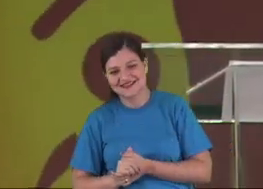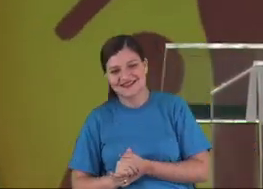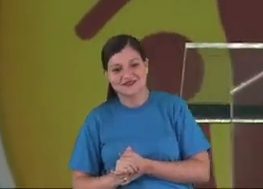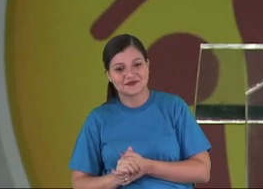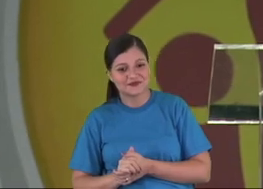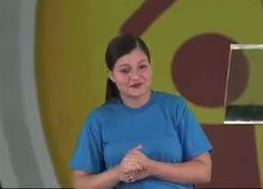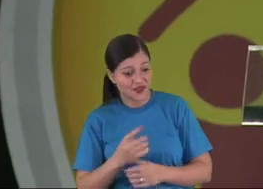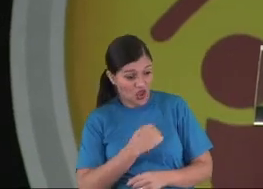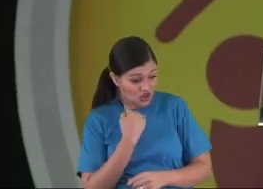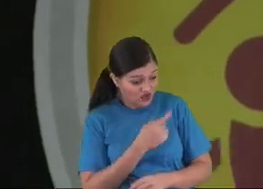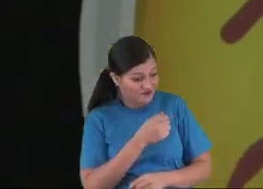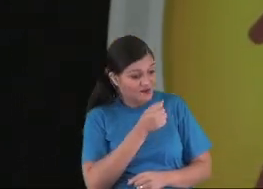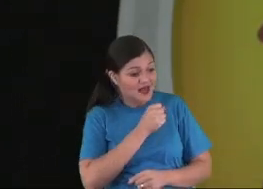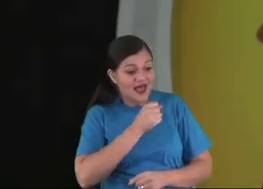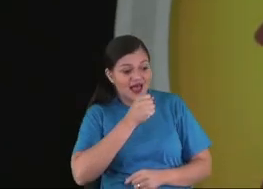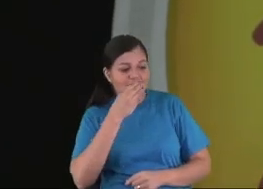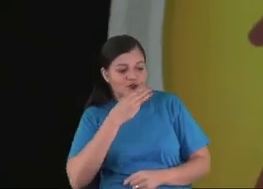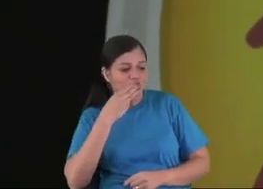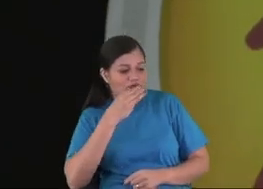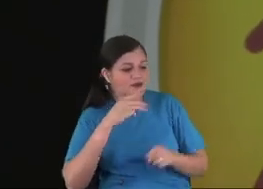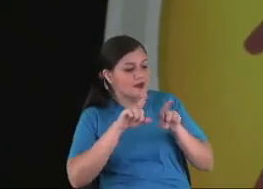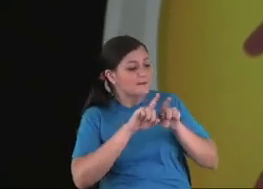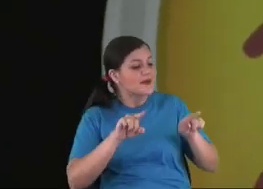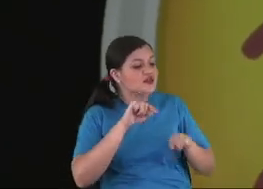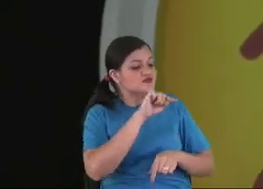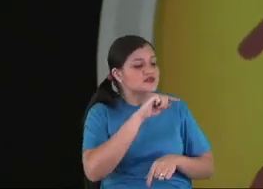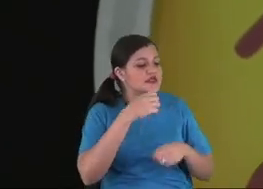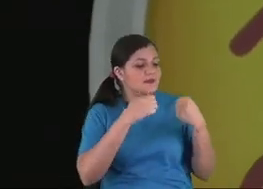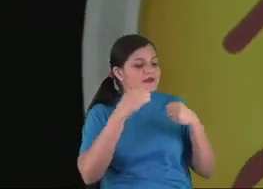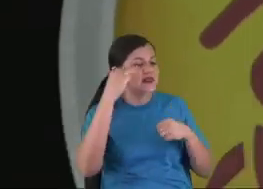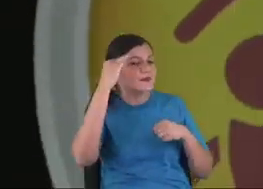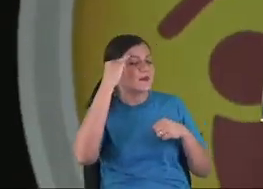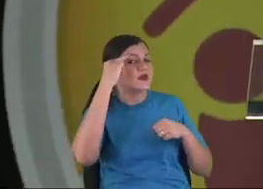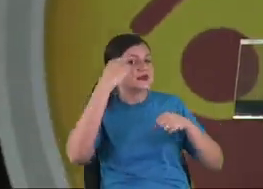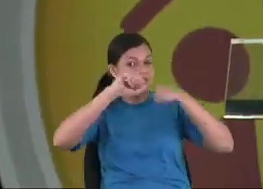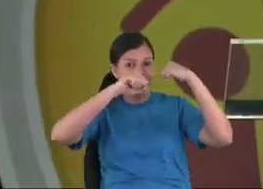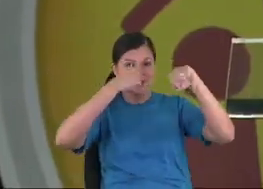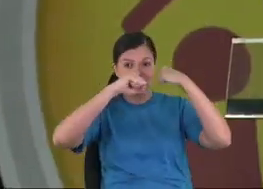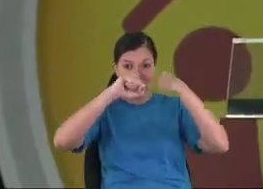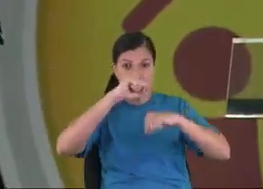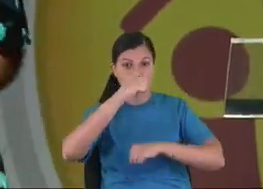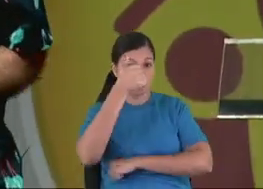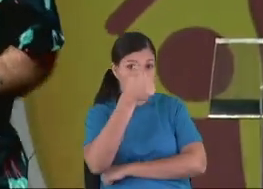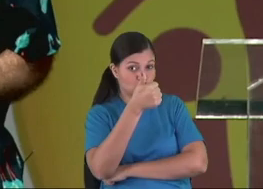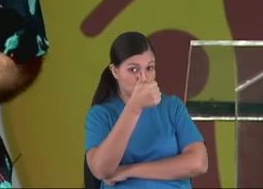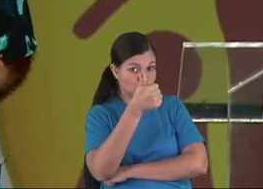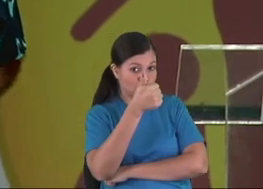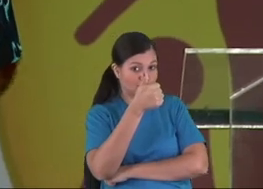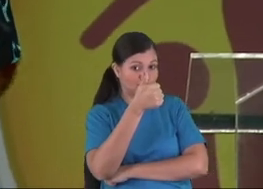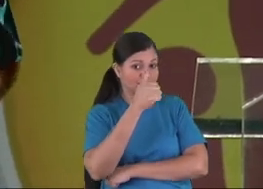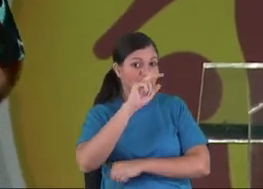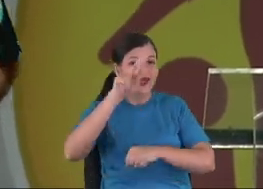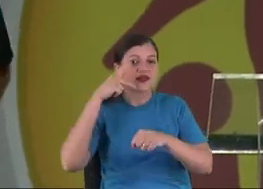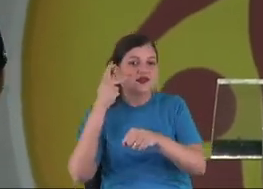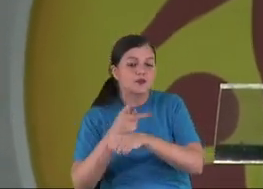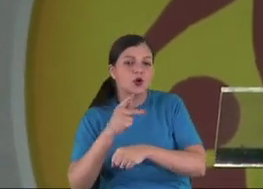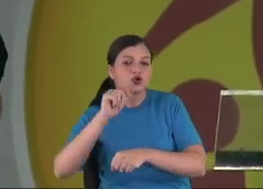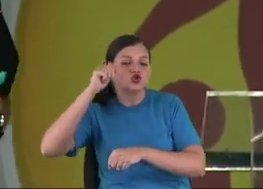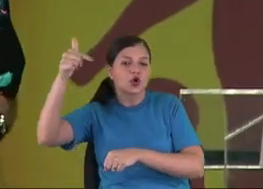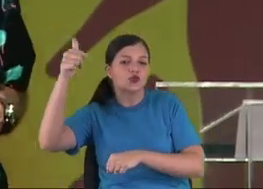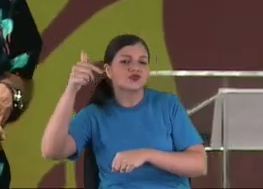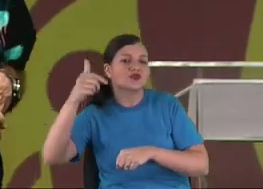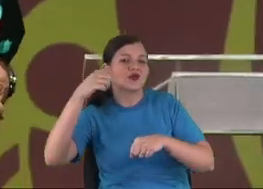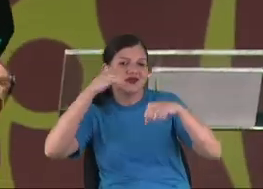tomar um milkshake, mas você tem que memorizar Salmo 1. Depois, um outro milkshake, Salmo